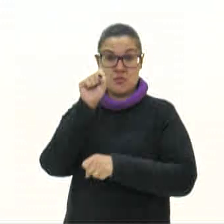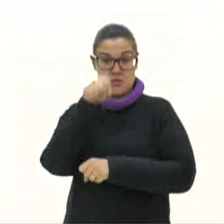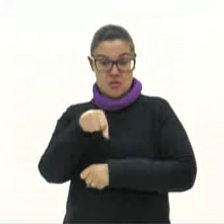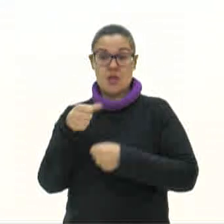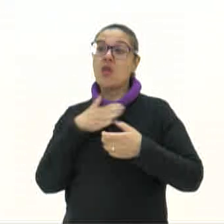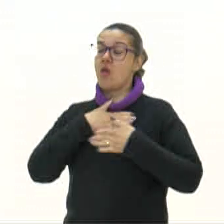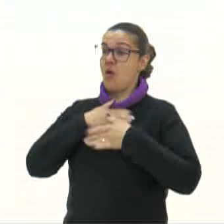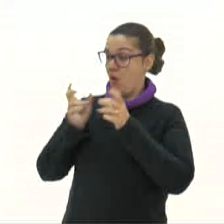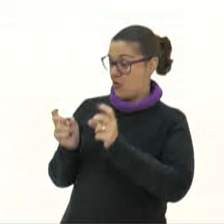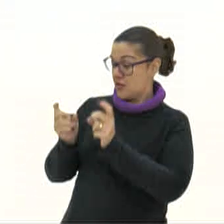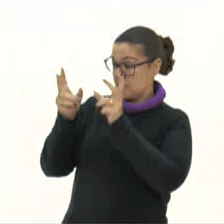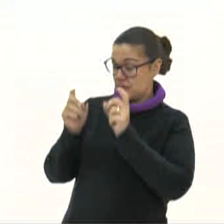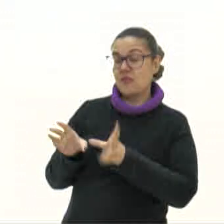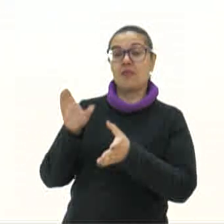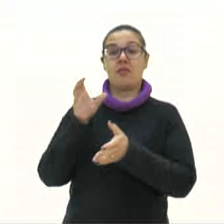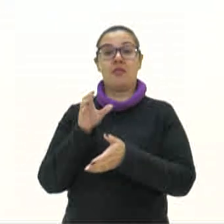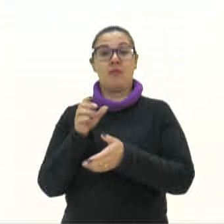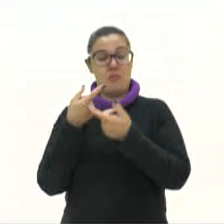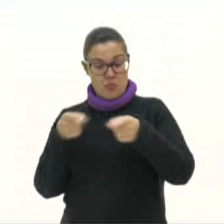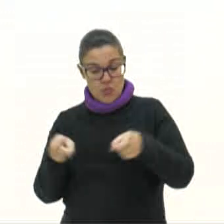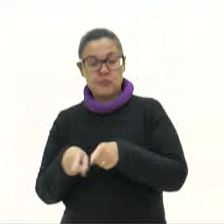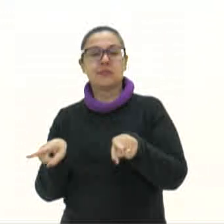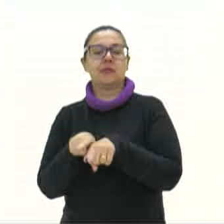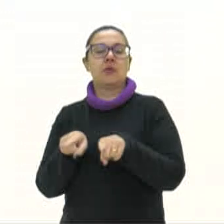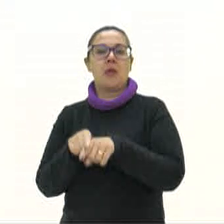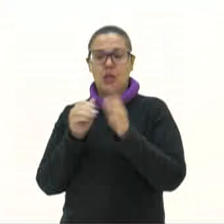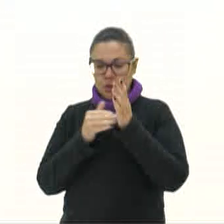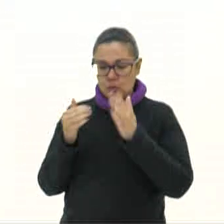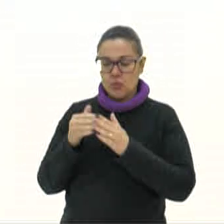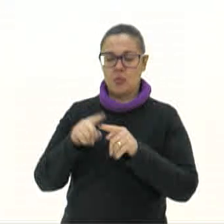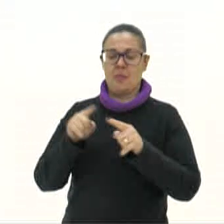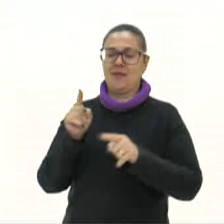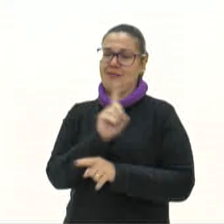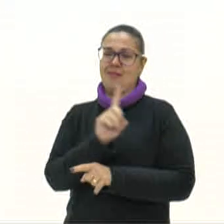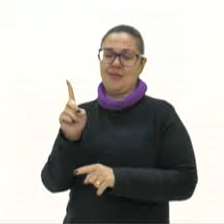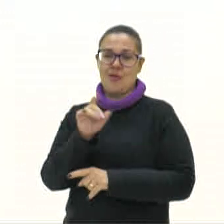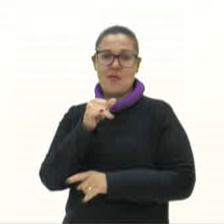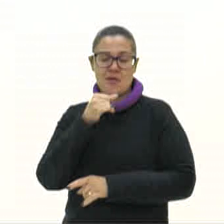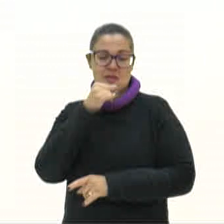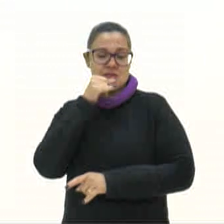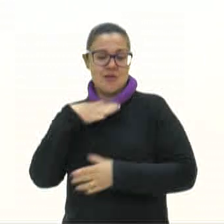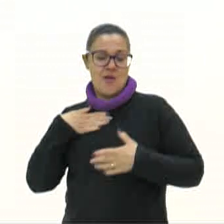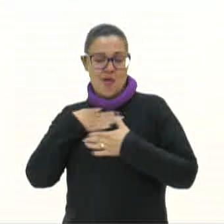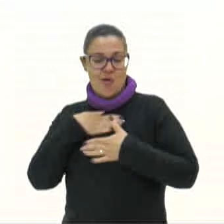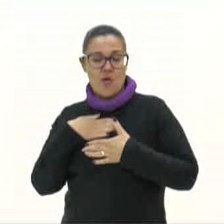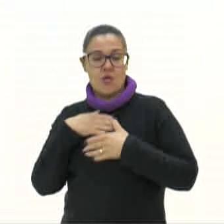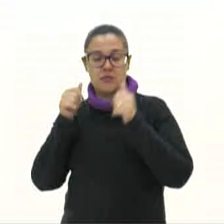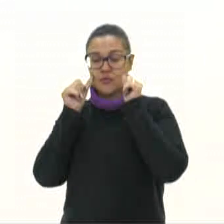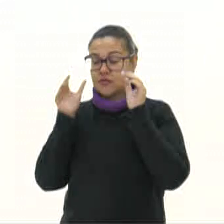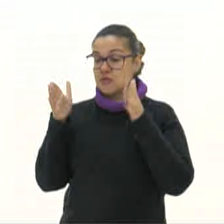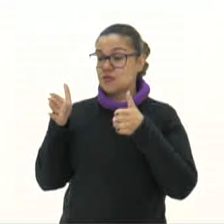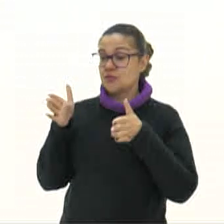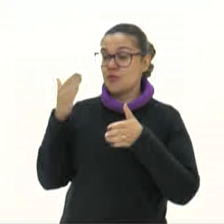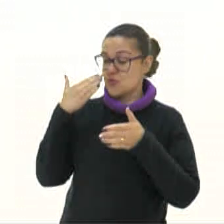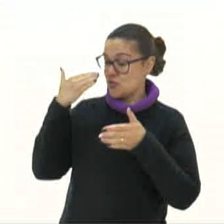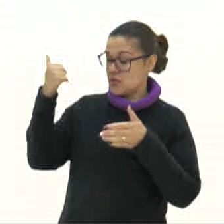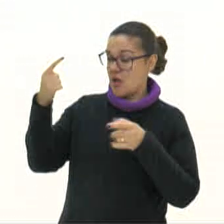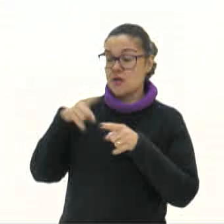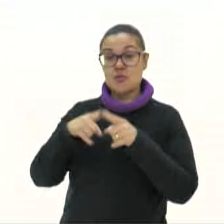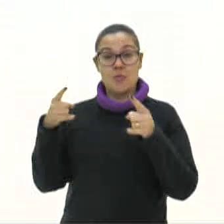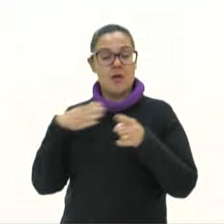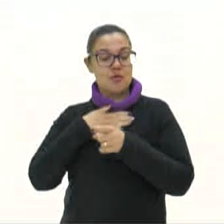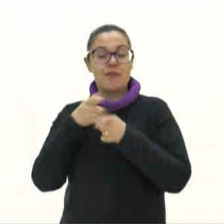de vender disco também. Tudo, mas não. Por exemplo, eu gosto de fazer sucesso, mas não gosto de fazer os